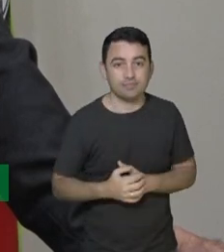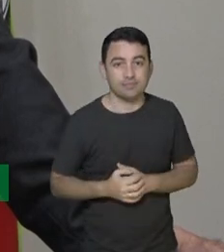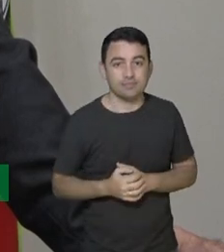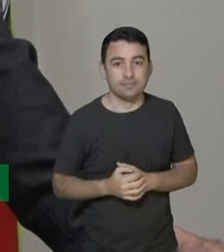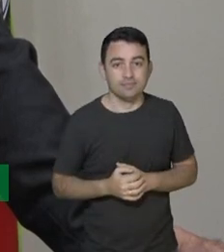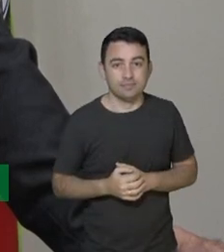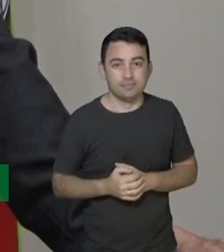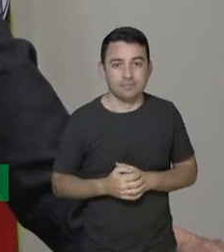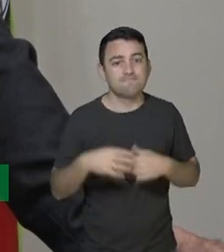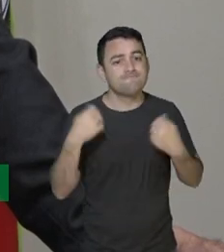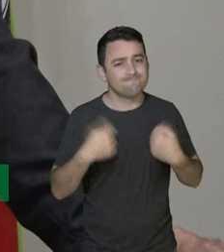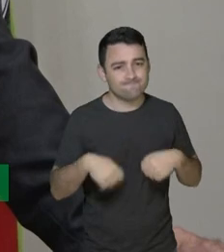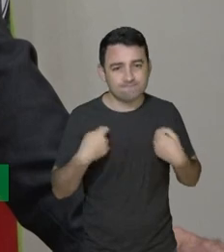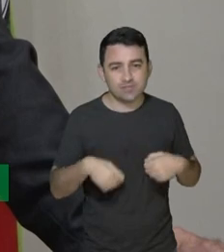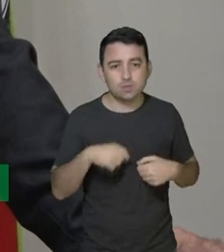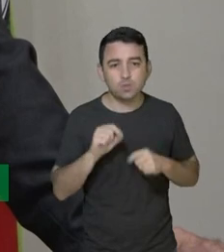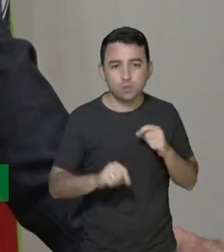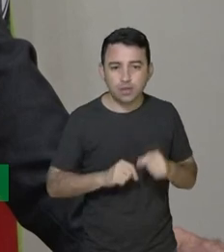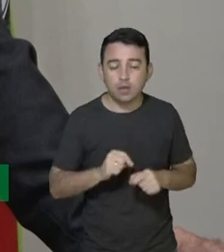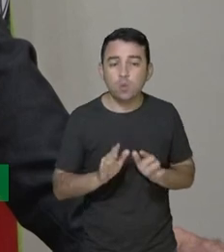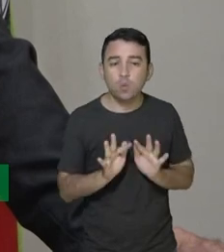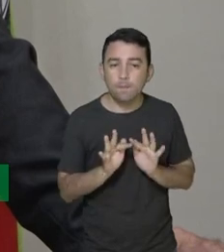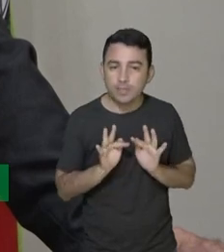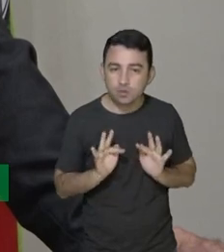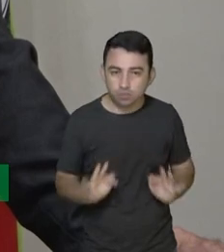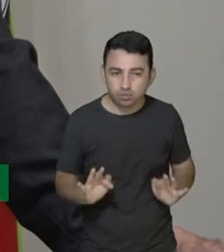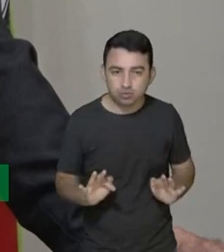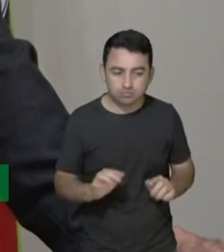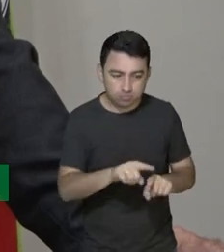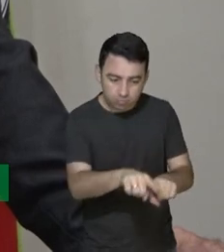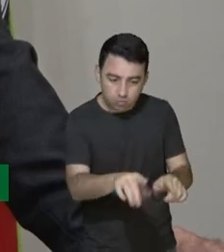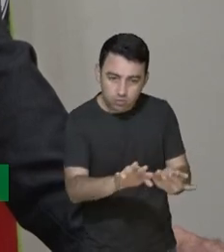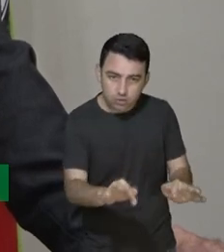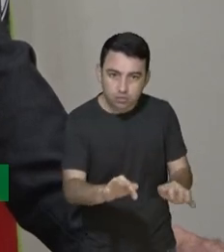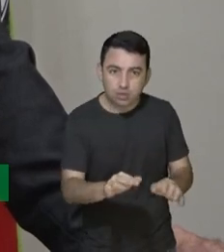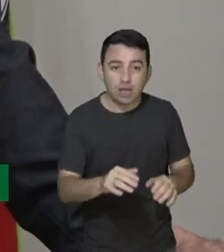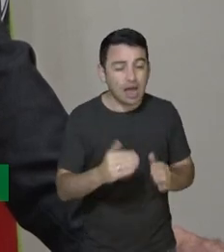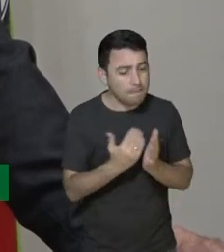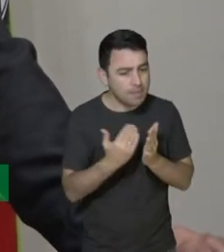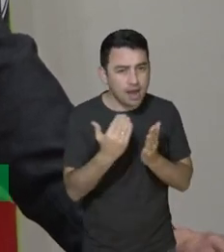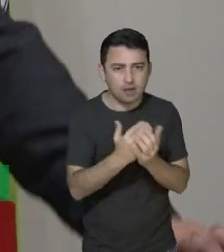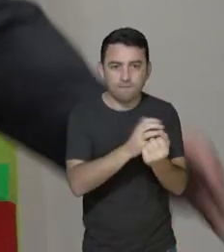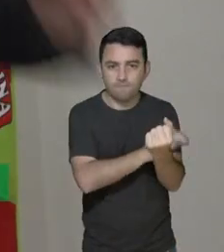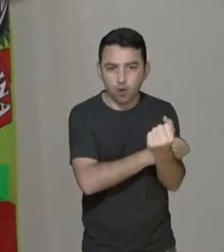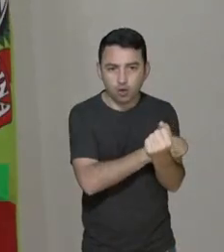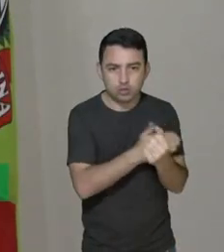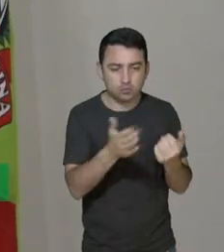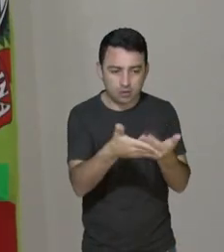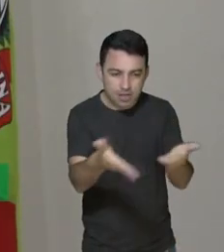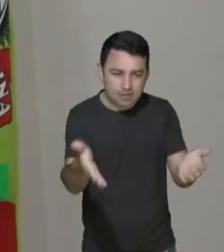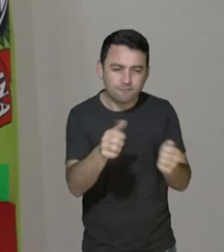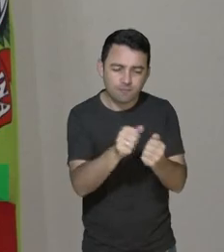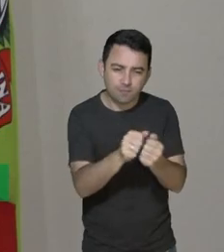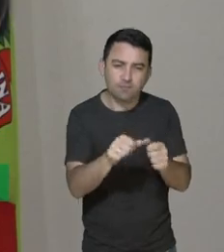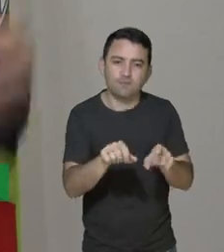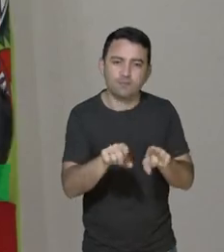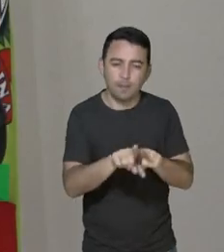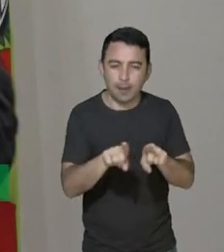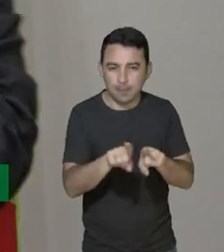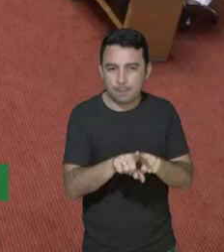a gente tem que ser humilde com os humildes, mas muito forte com os poderosos. Obrigado, meu Deus.